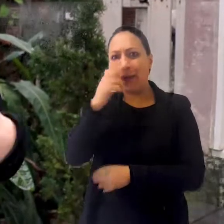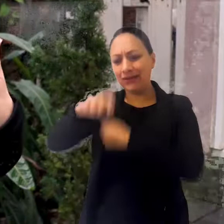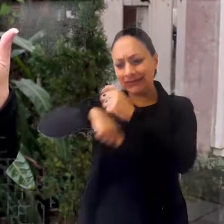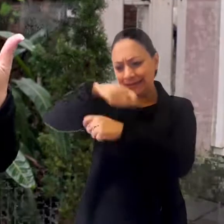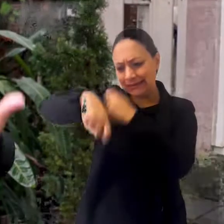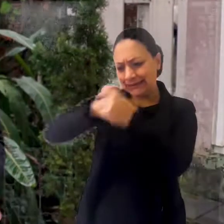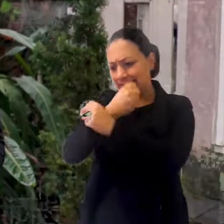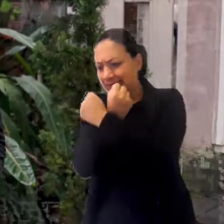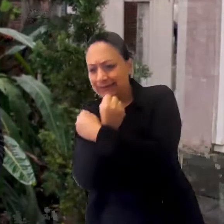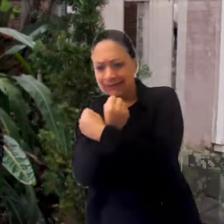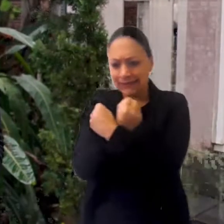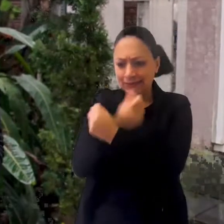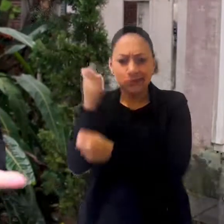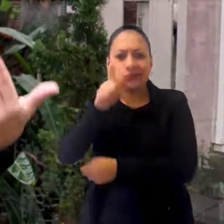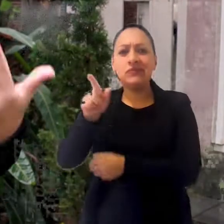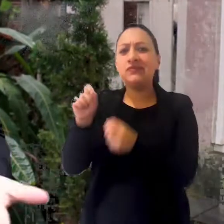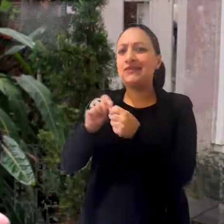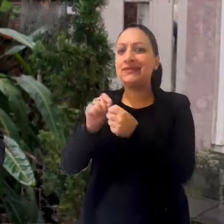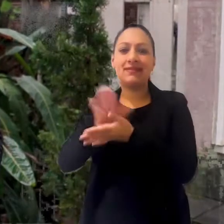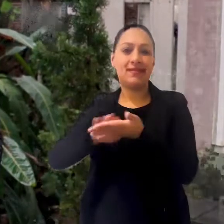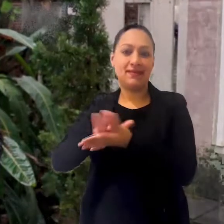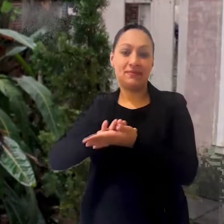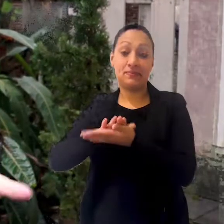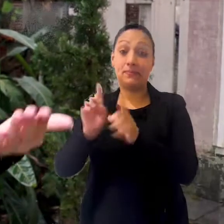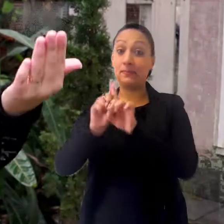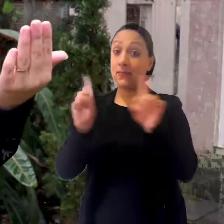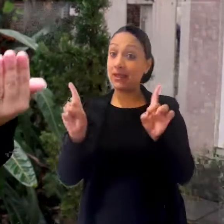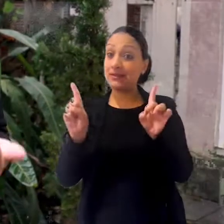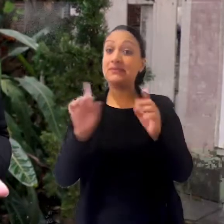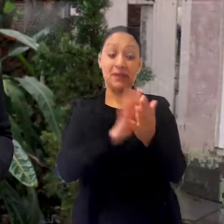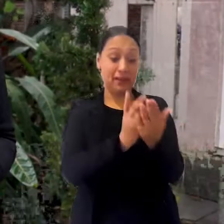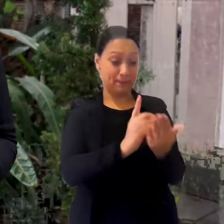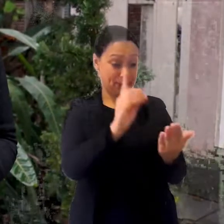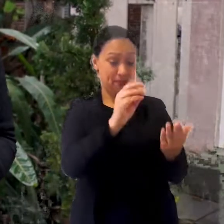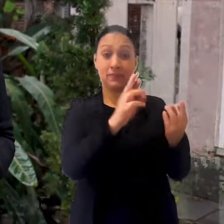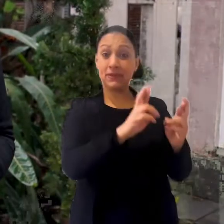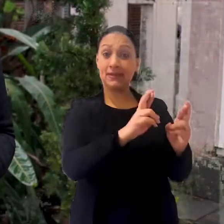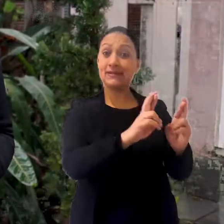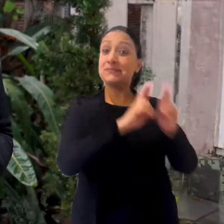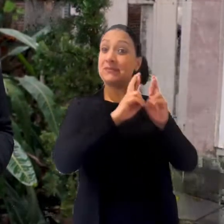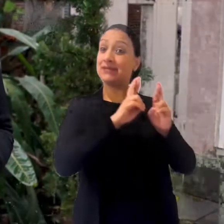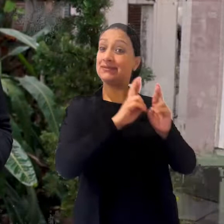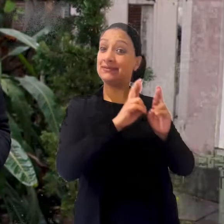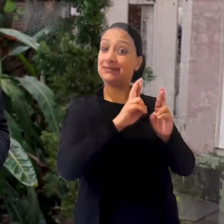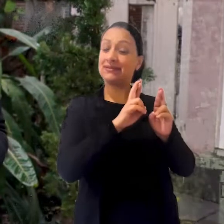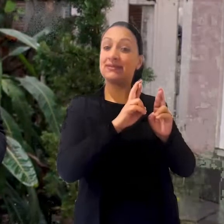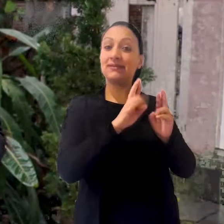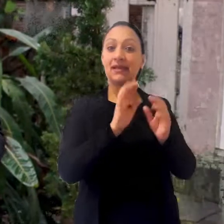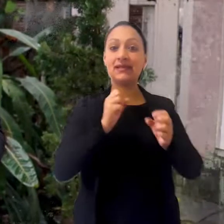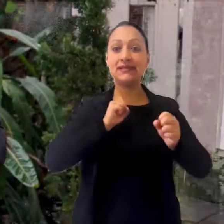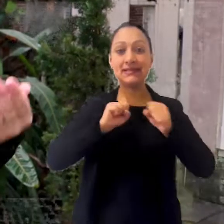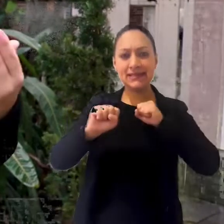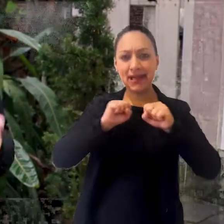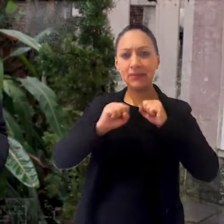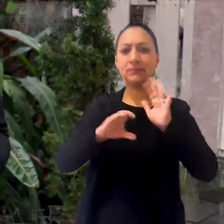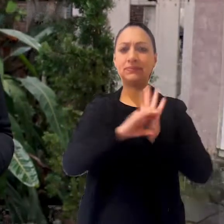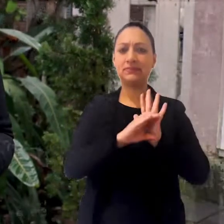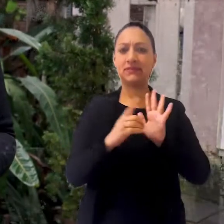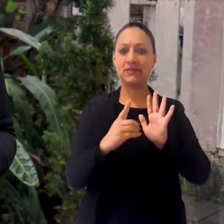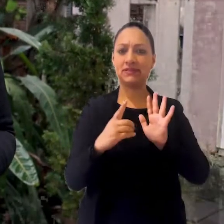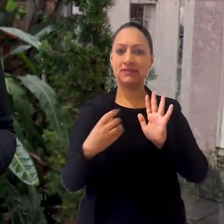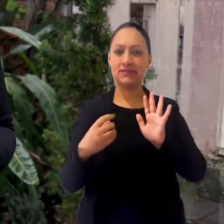A gente fica de mãos atadas, não conseguimos fazer nada. Mas nós temos a palavra de Deus que traz esperança para a gente. No